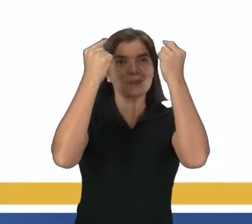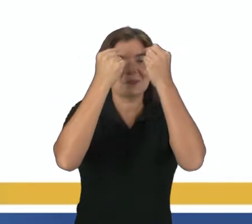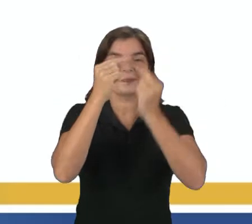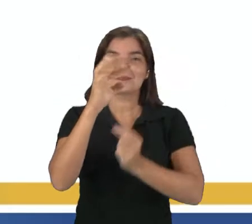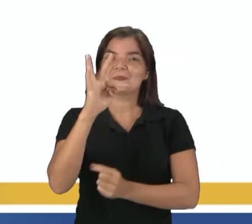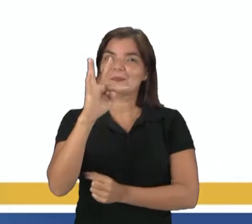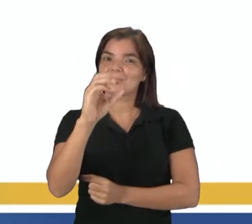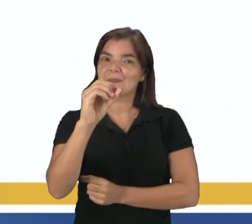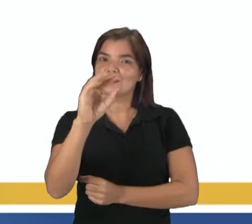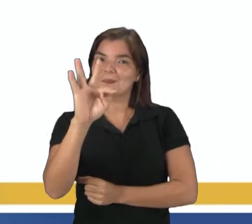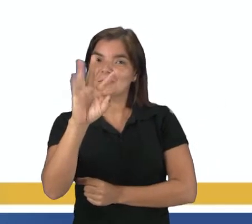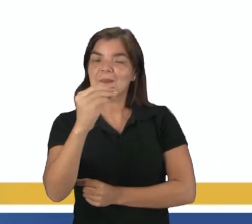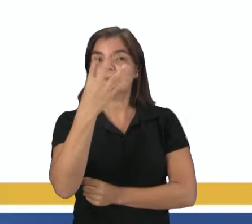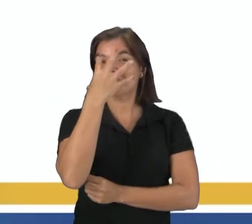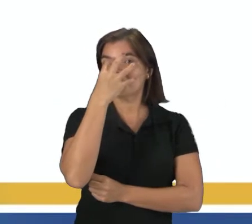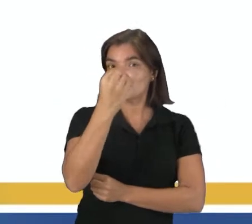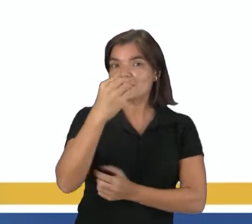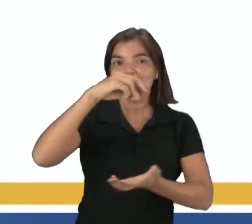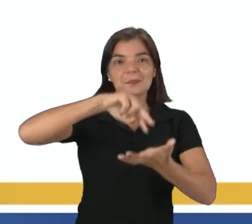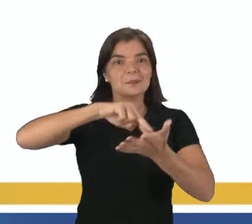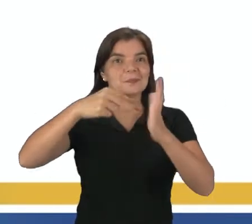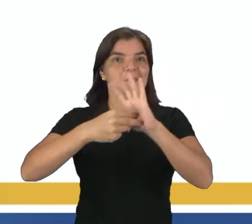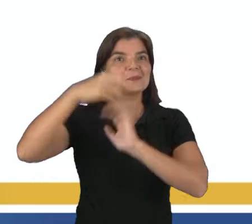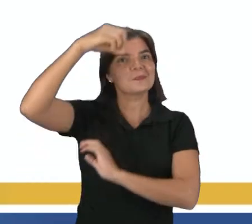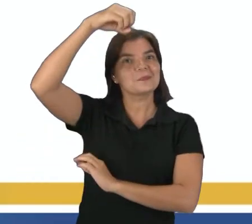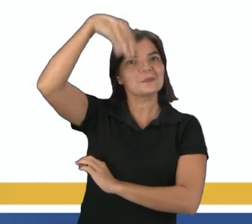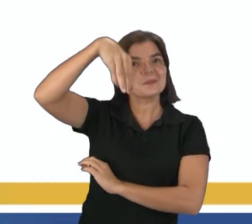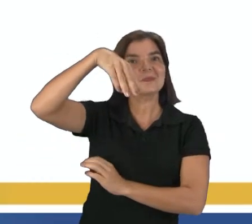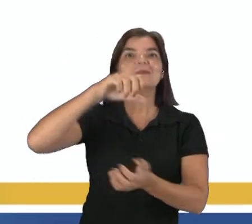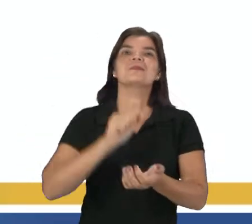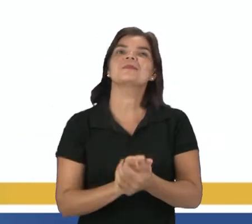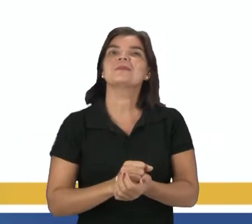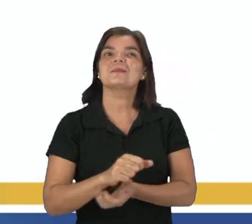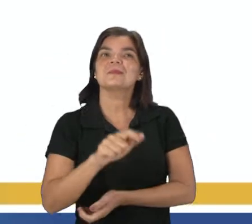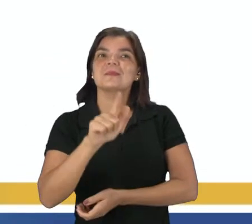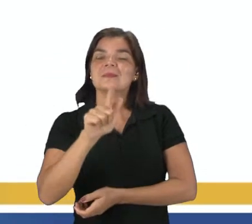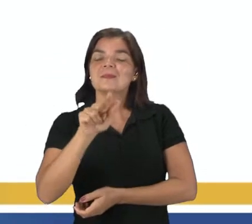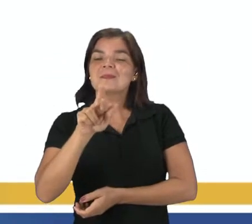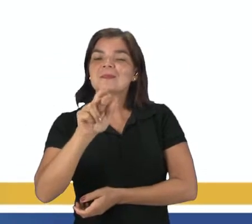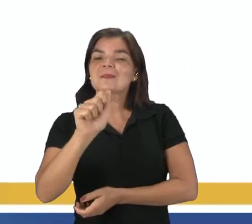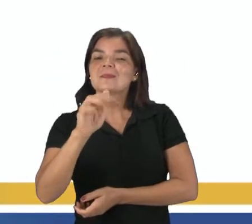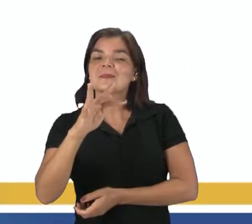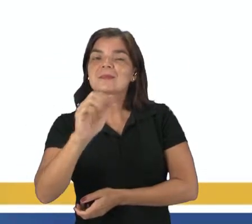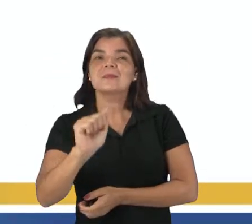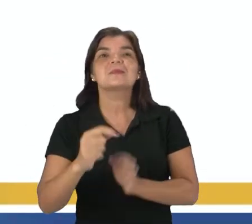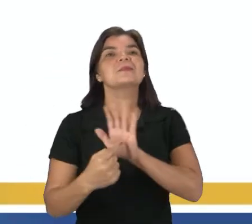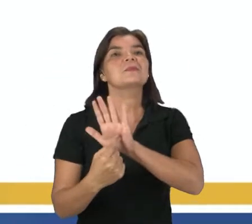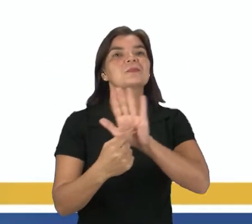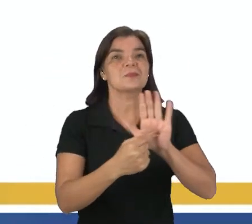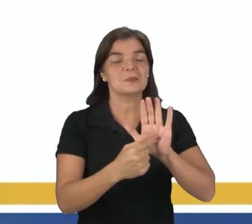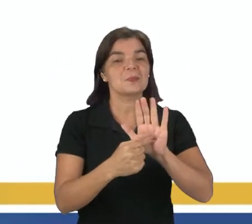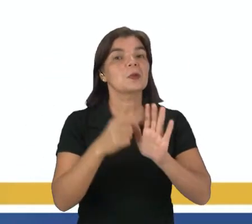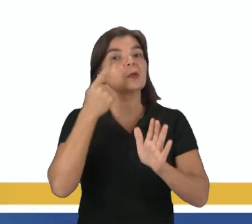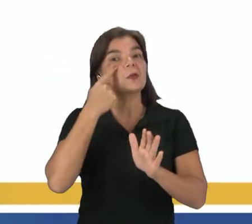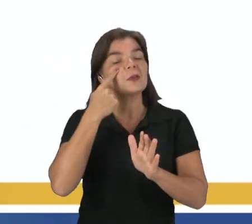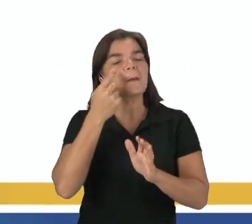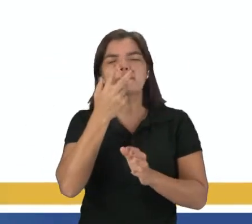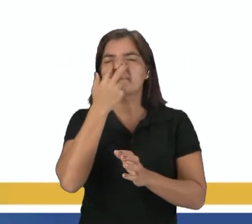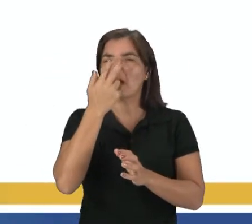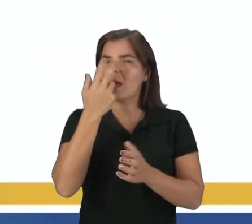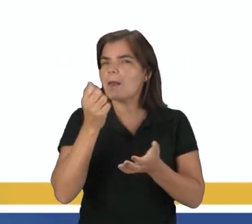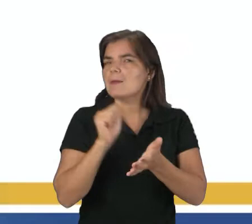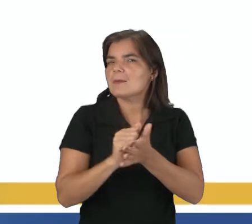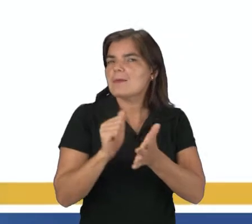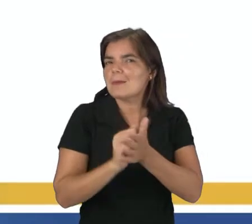gregos foto, que significa luz, e graphein, que exprime, aliás, a noção de